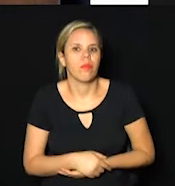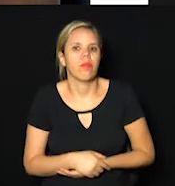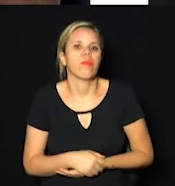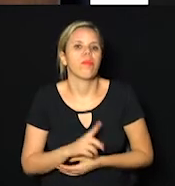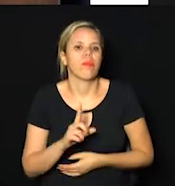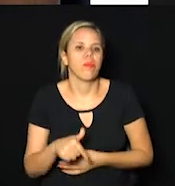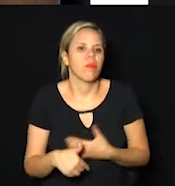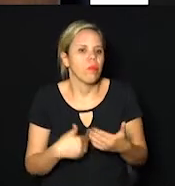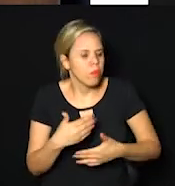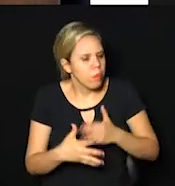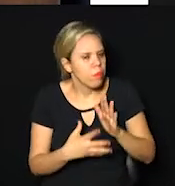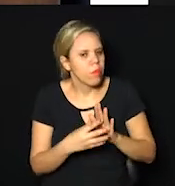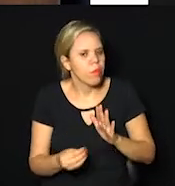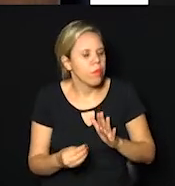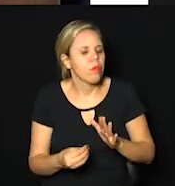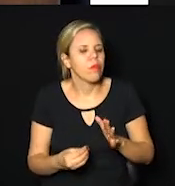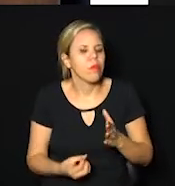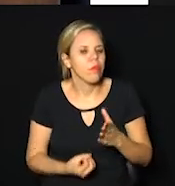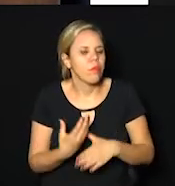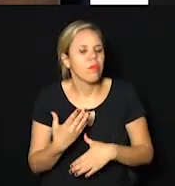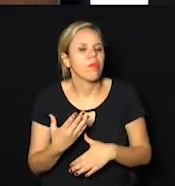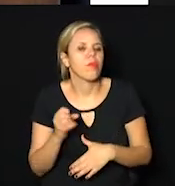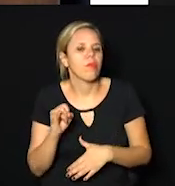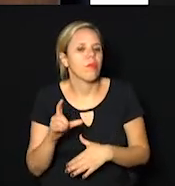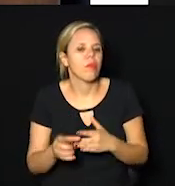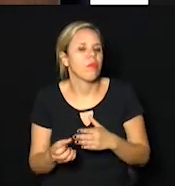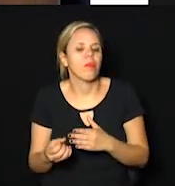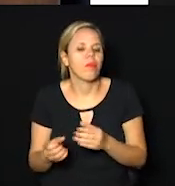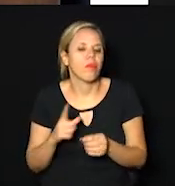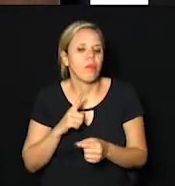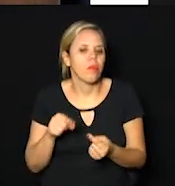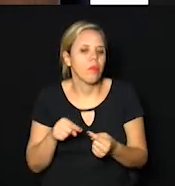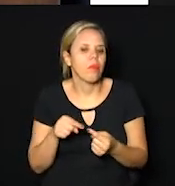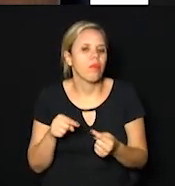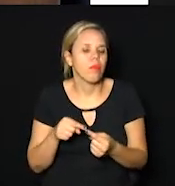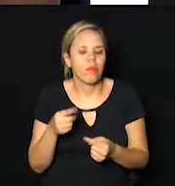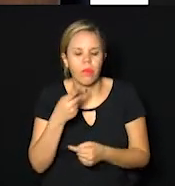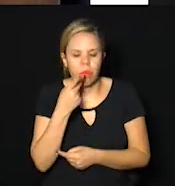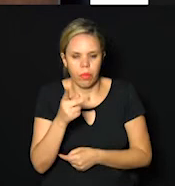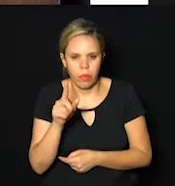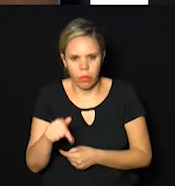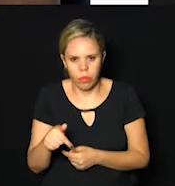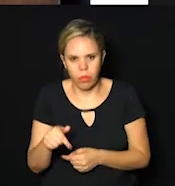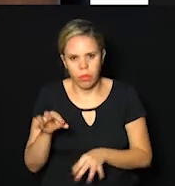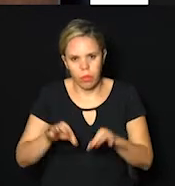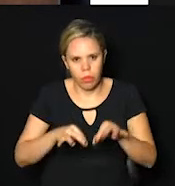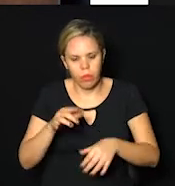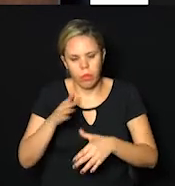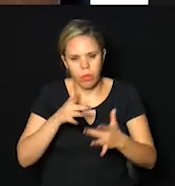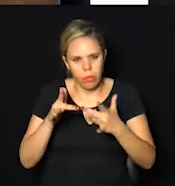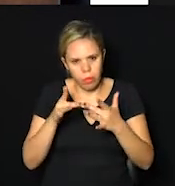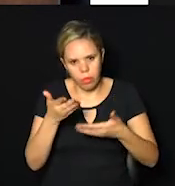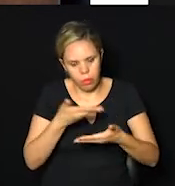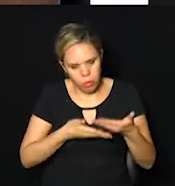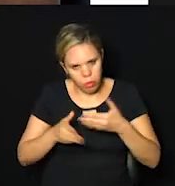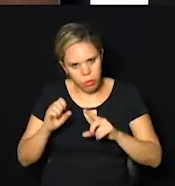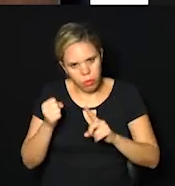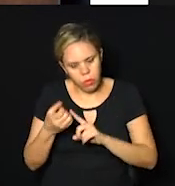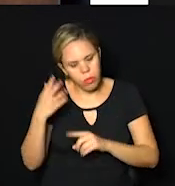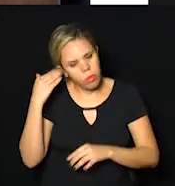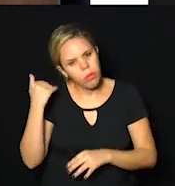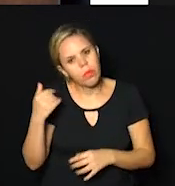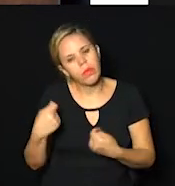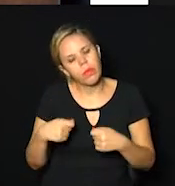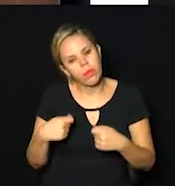tendência que se criou a partir daquilo que a gente chama de dinâmica social. Então eu preciso entender se